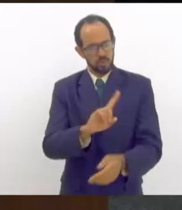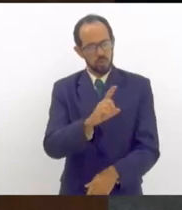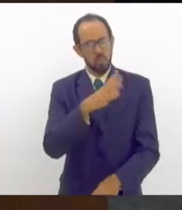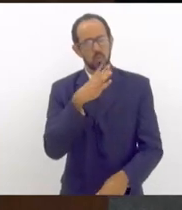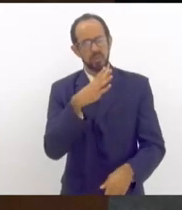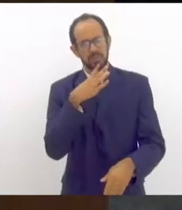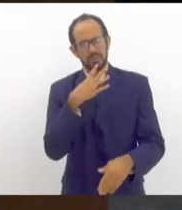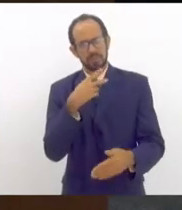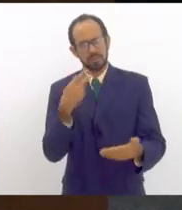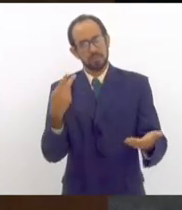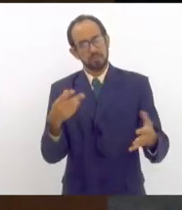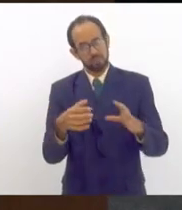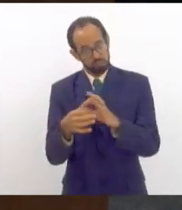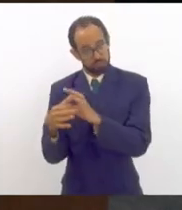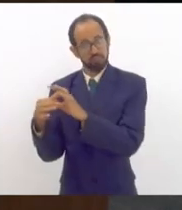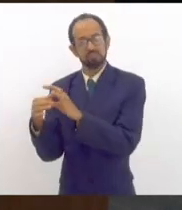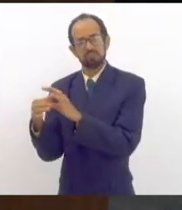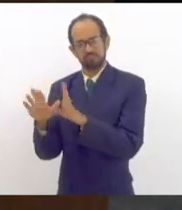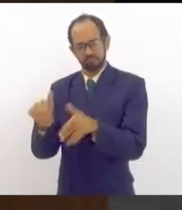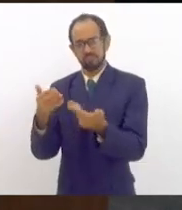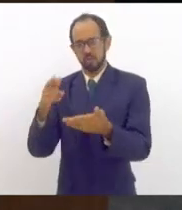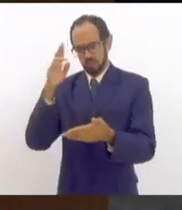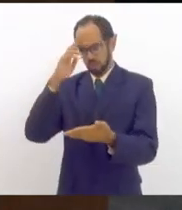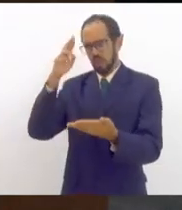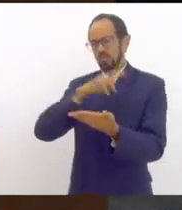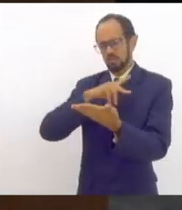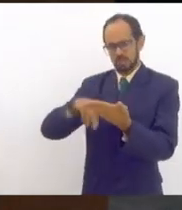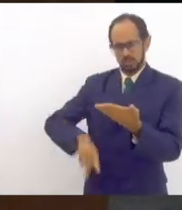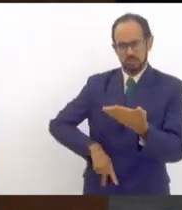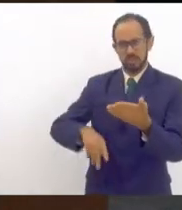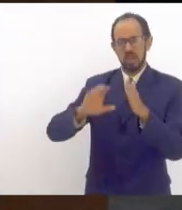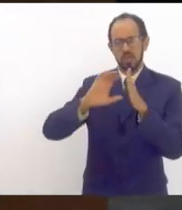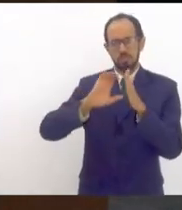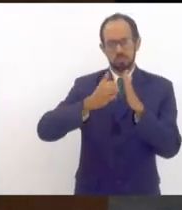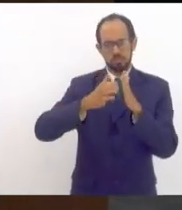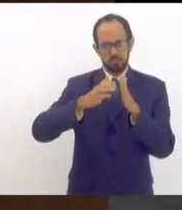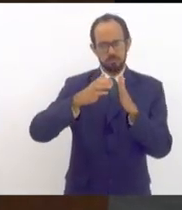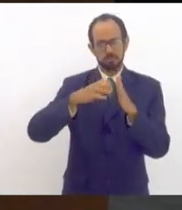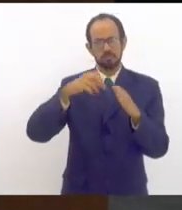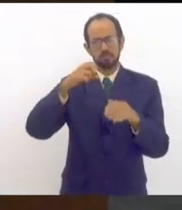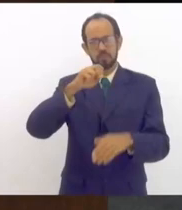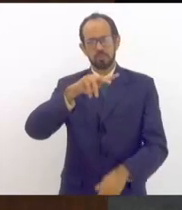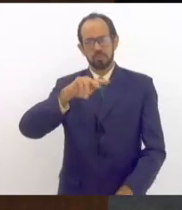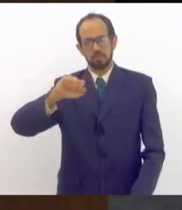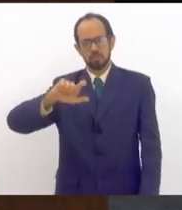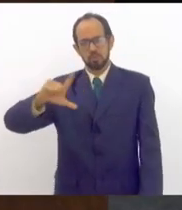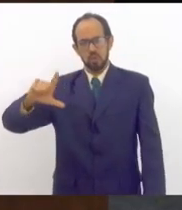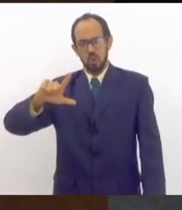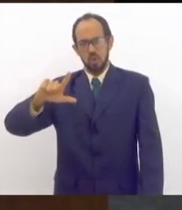senhora presidenta só para reforçar aqui a bancada do pessoal votou favorável